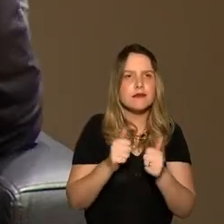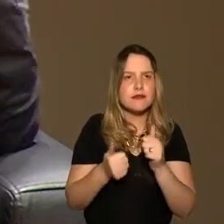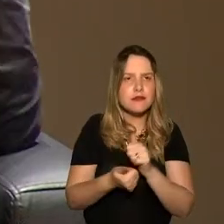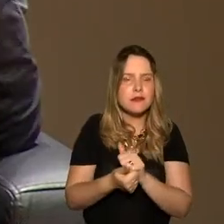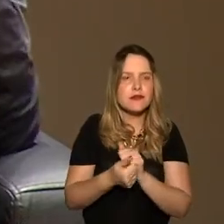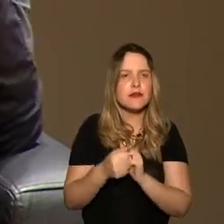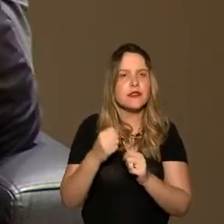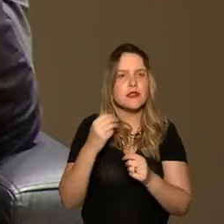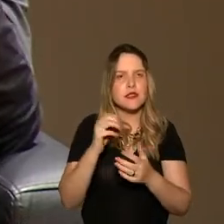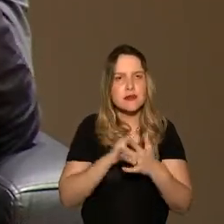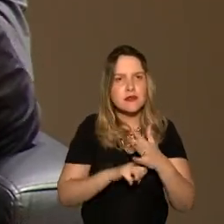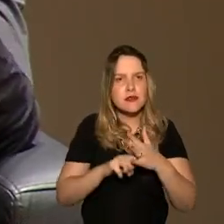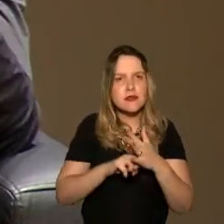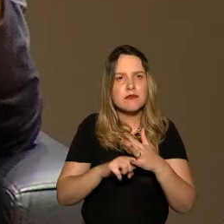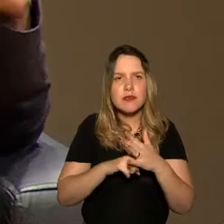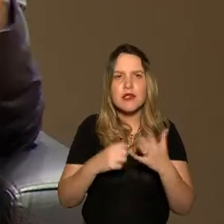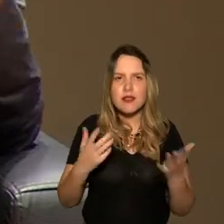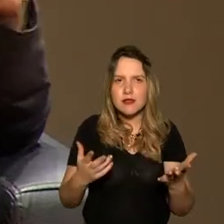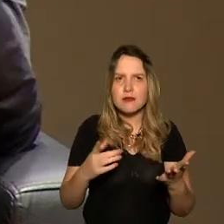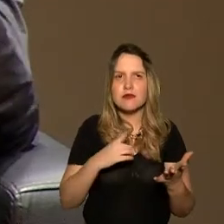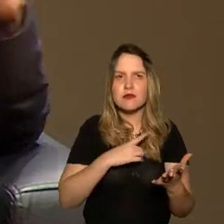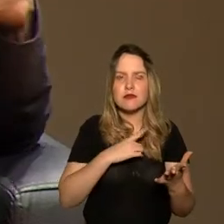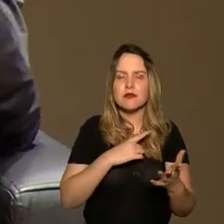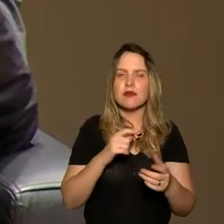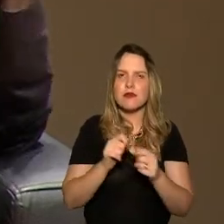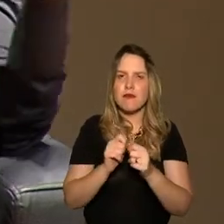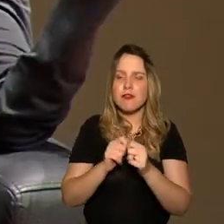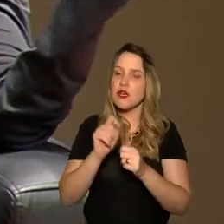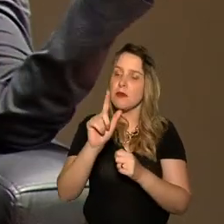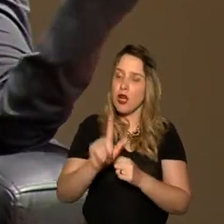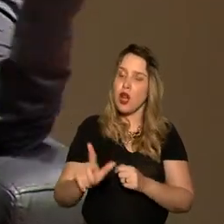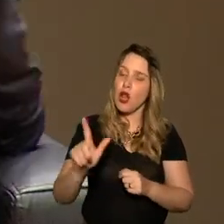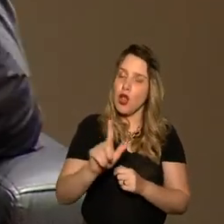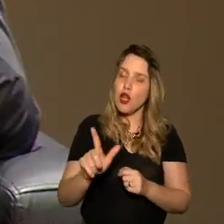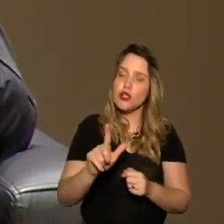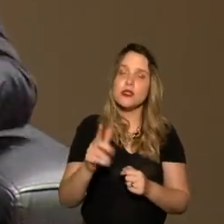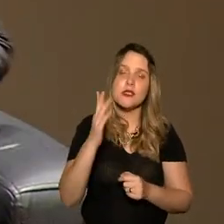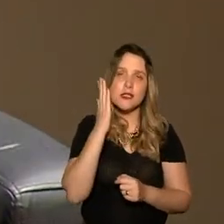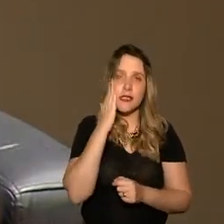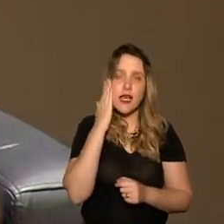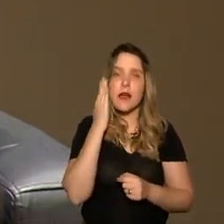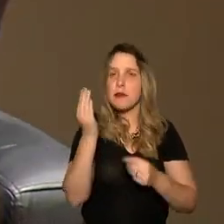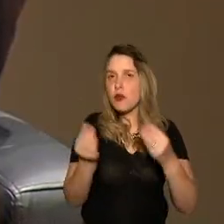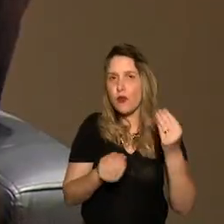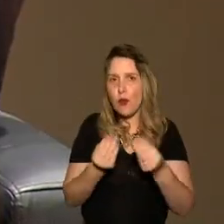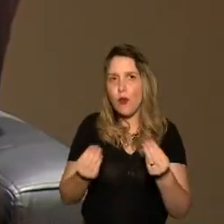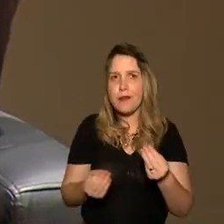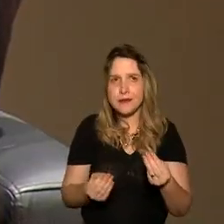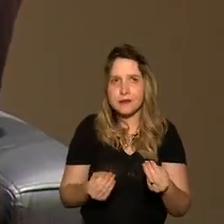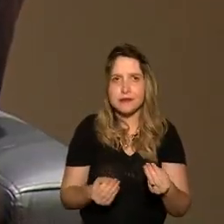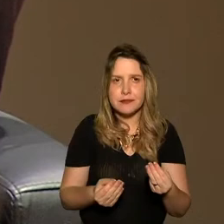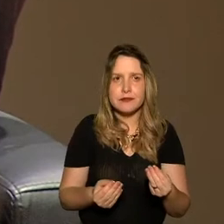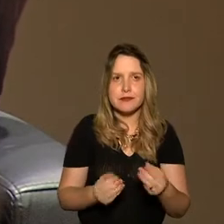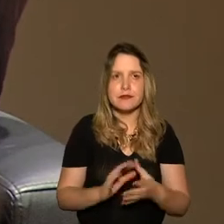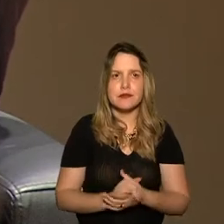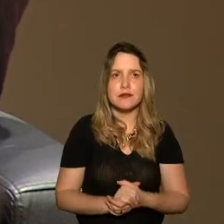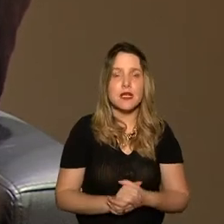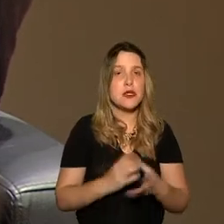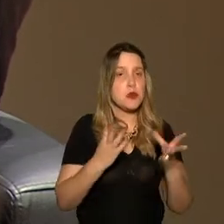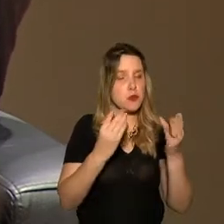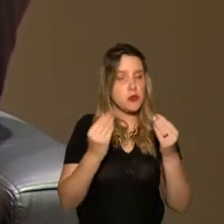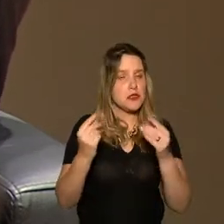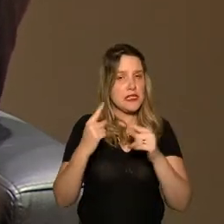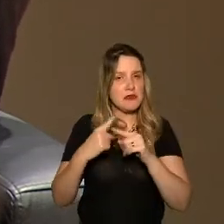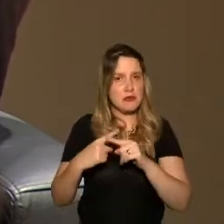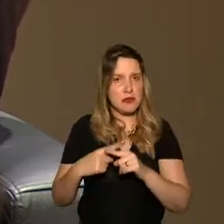no centro pensando no centro a partir de uma lógica a praça da Sérvia e tal né e muitas